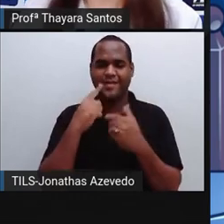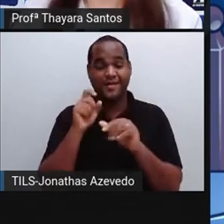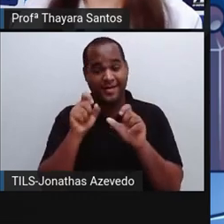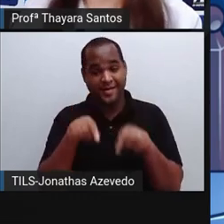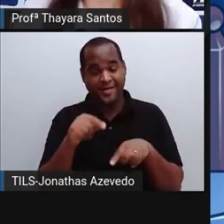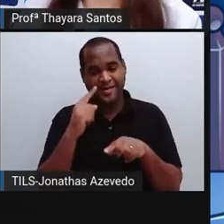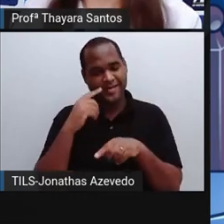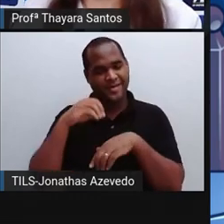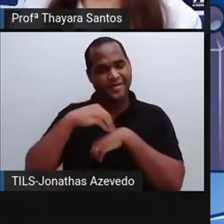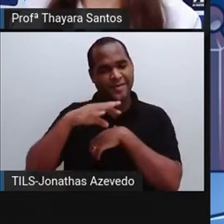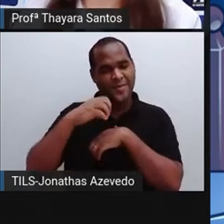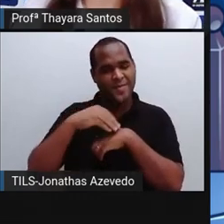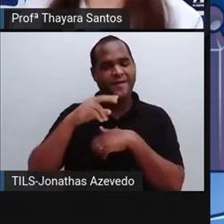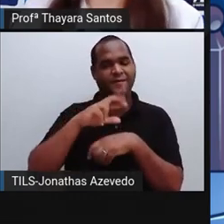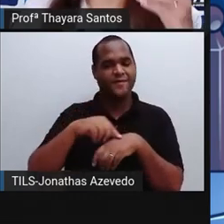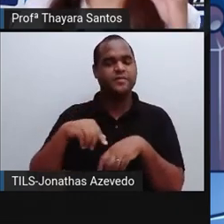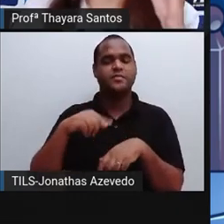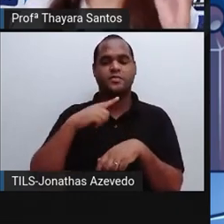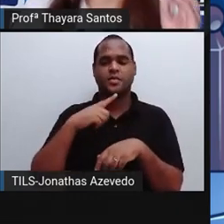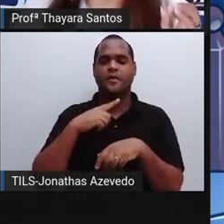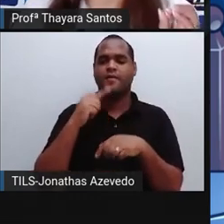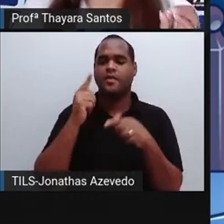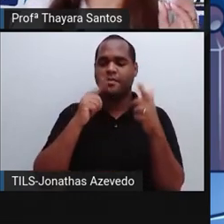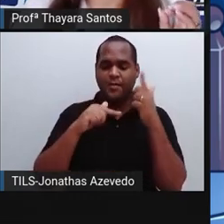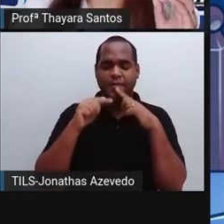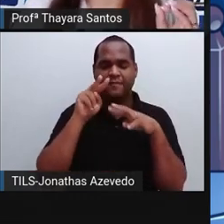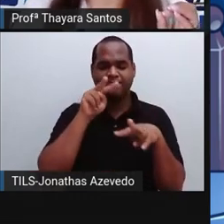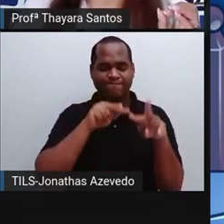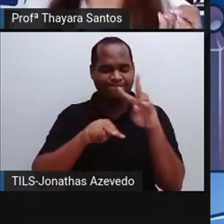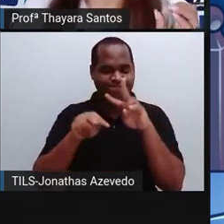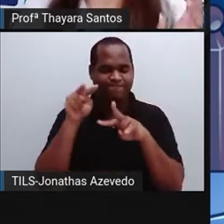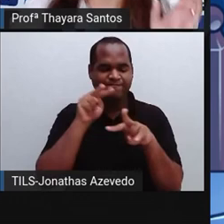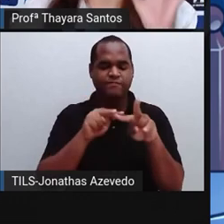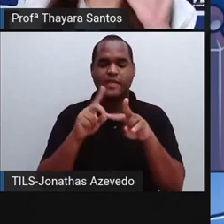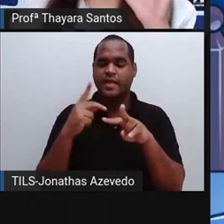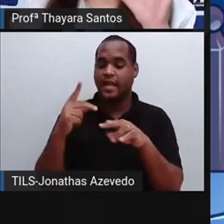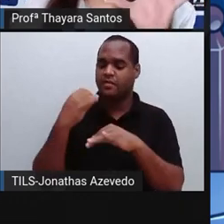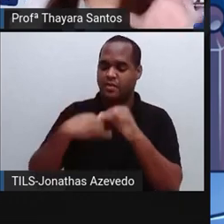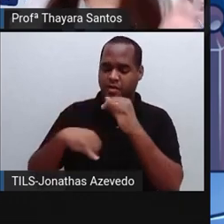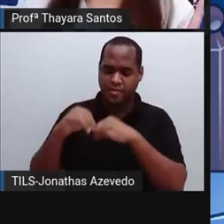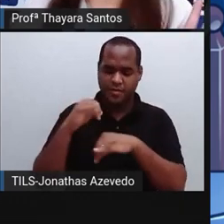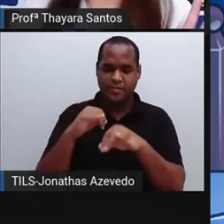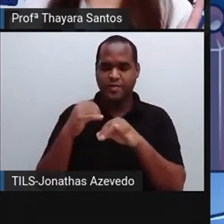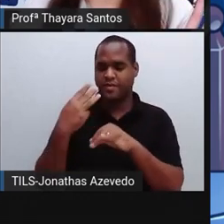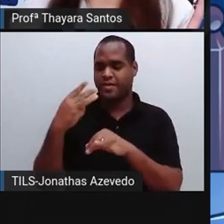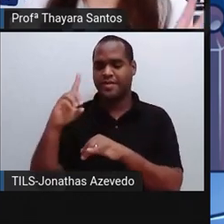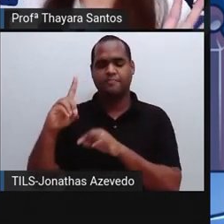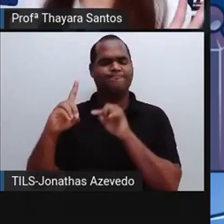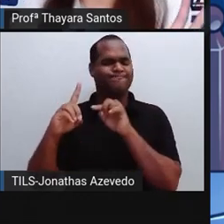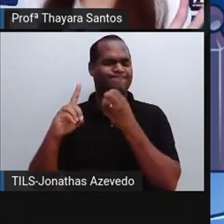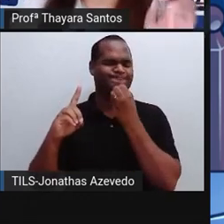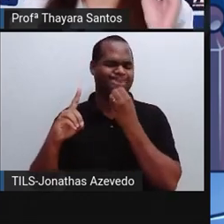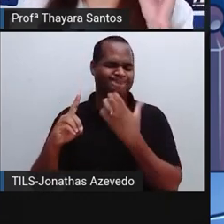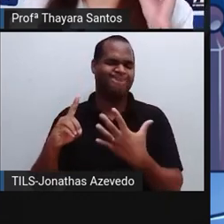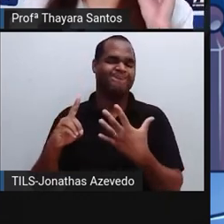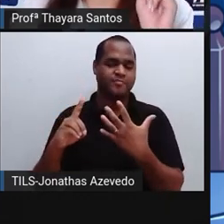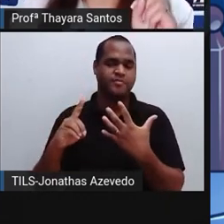você tem informações sobre ele. E você consegue visualizar esse elemento químico em 3D, em